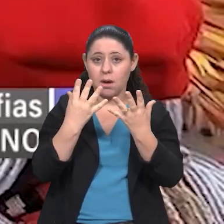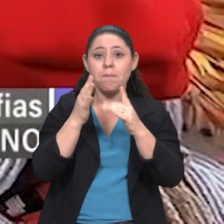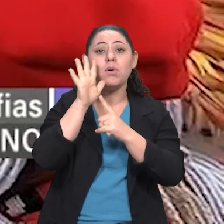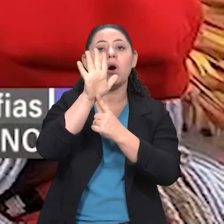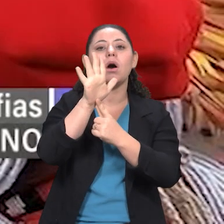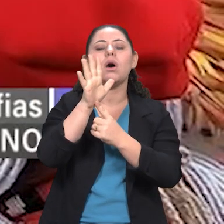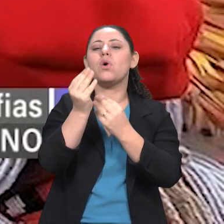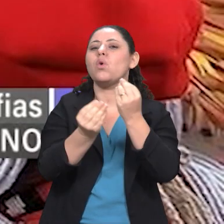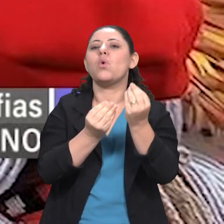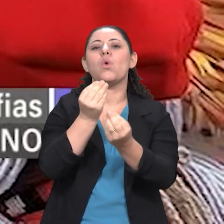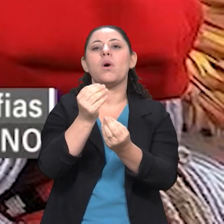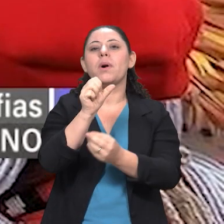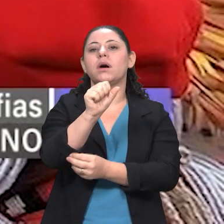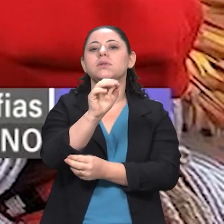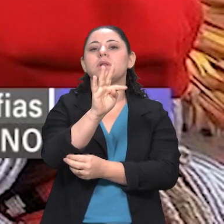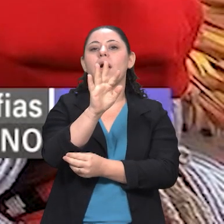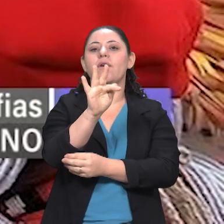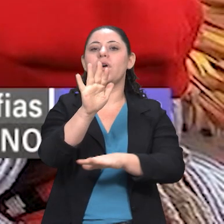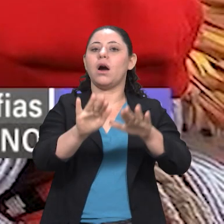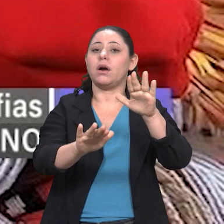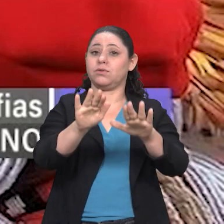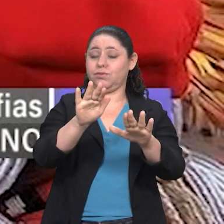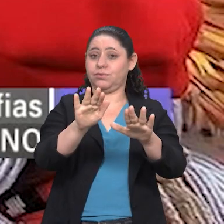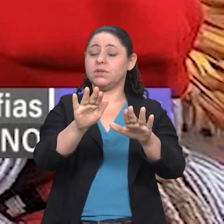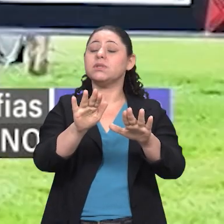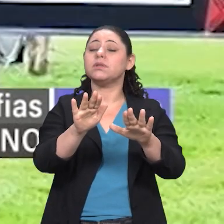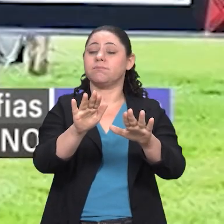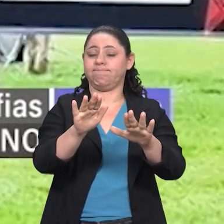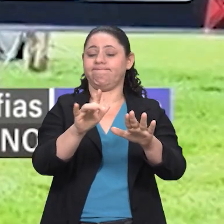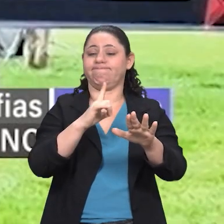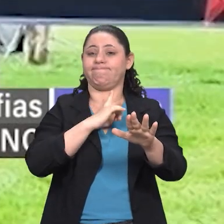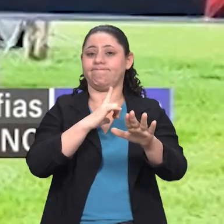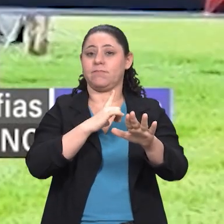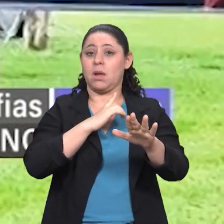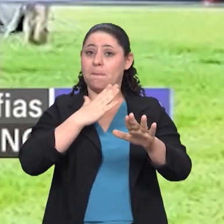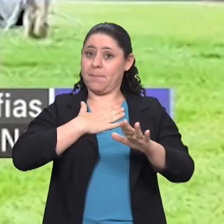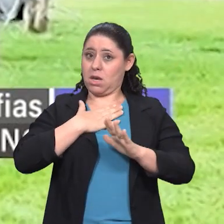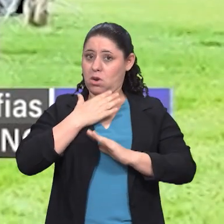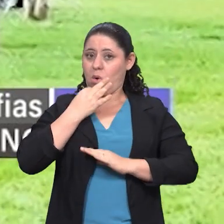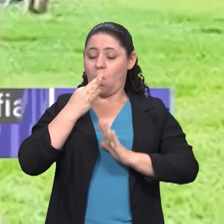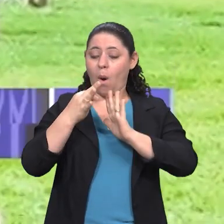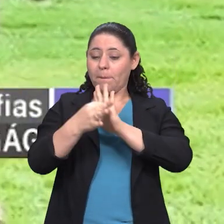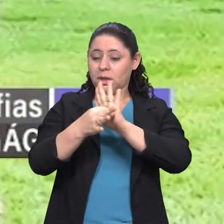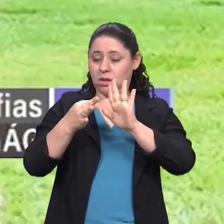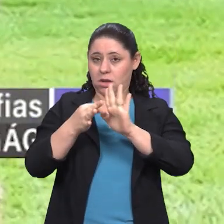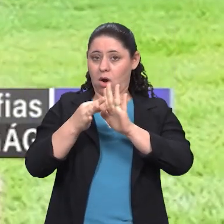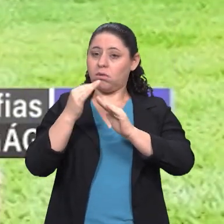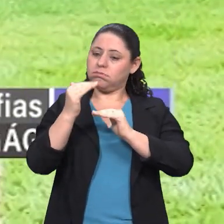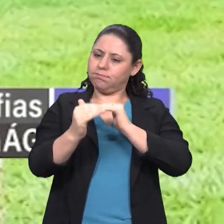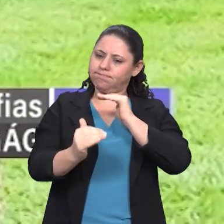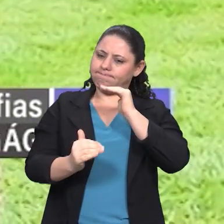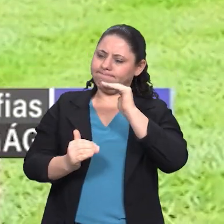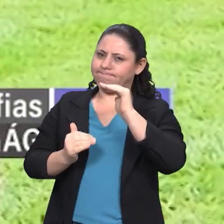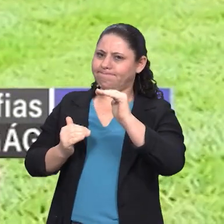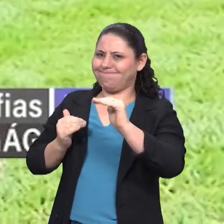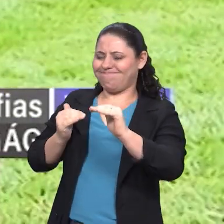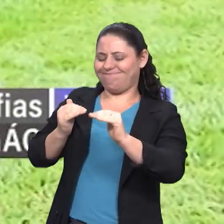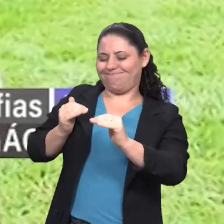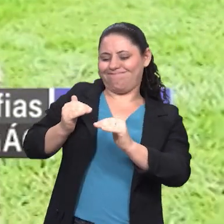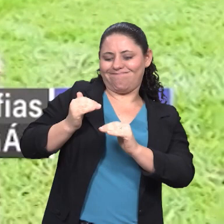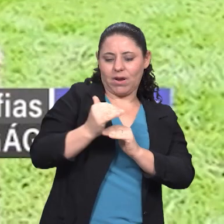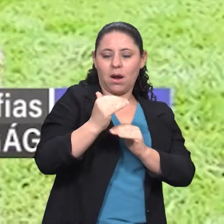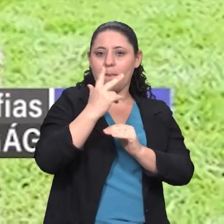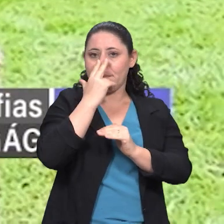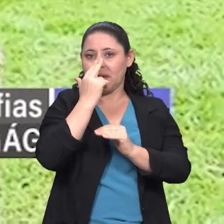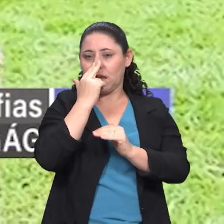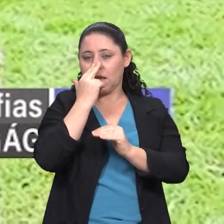a atuação do Supremo, em muitos dos casos, tem, na minha opinião, avançado para além daquilo que